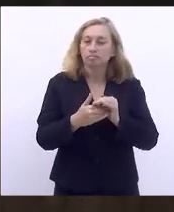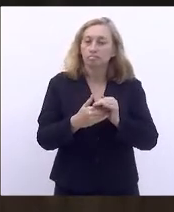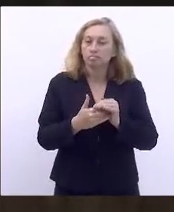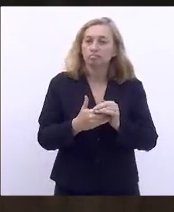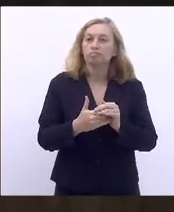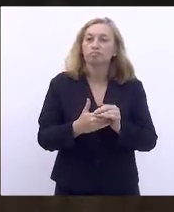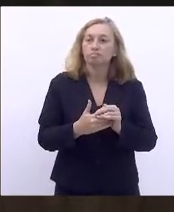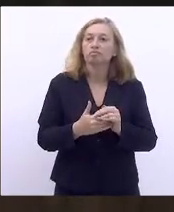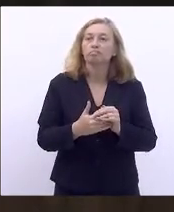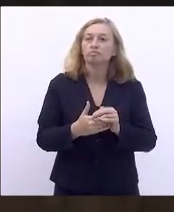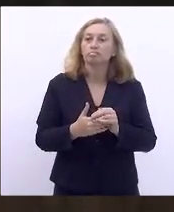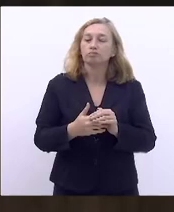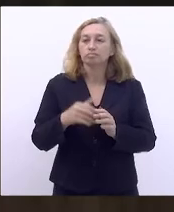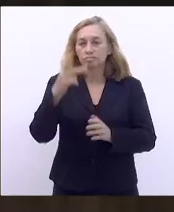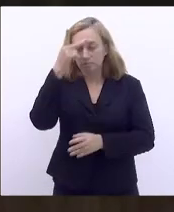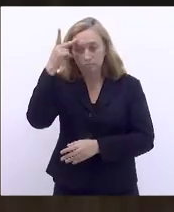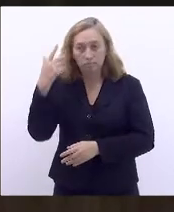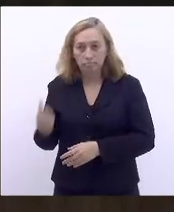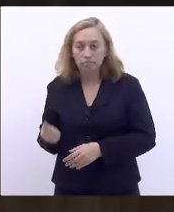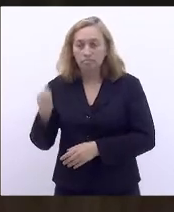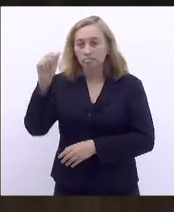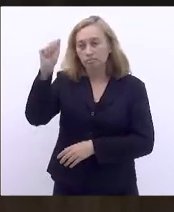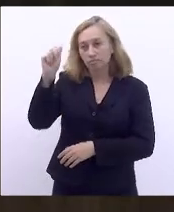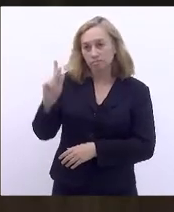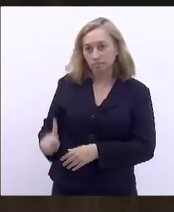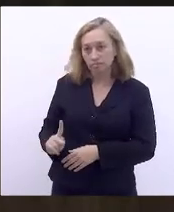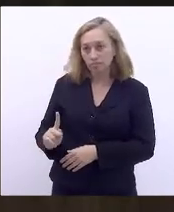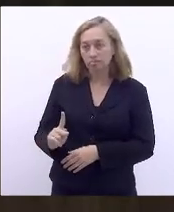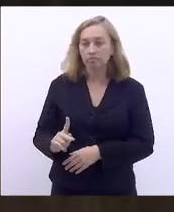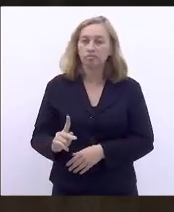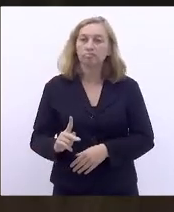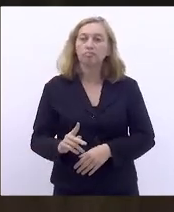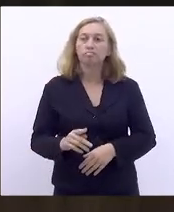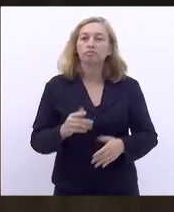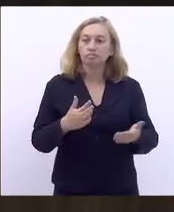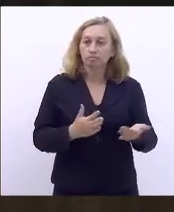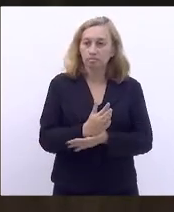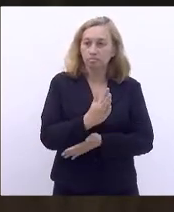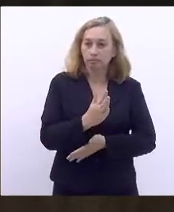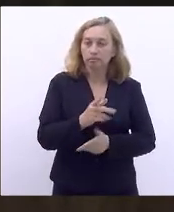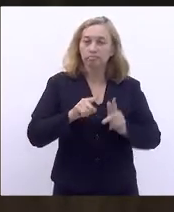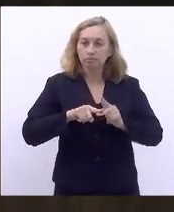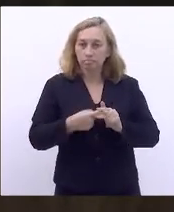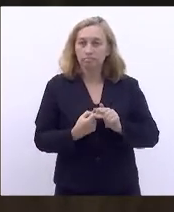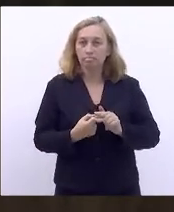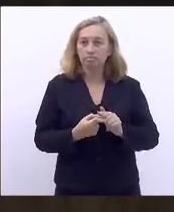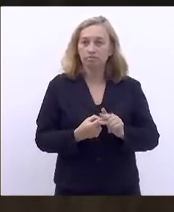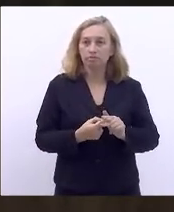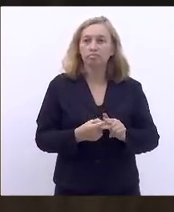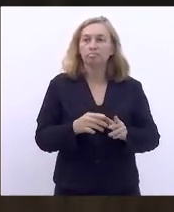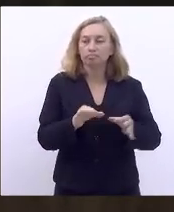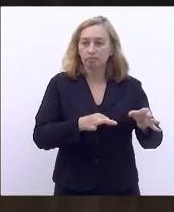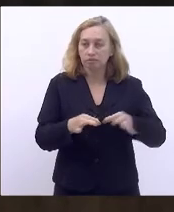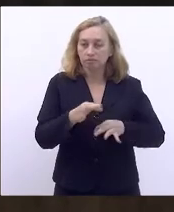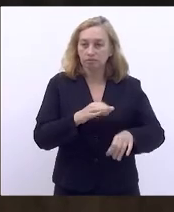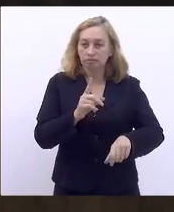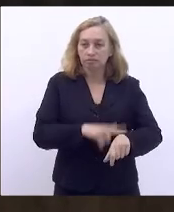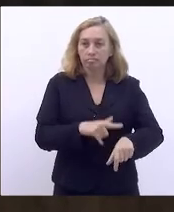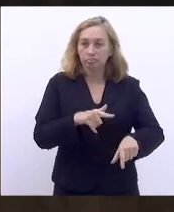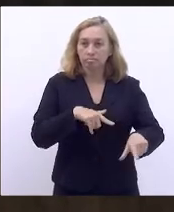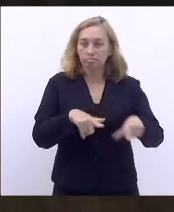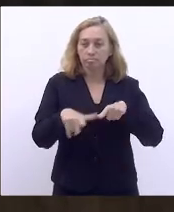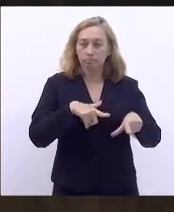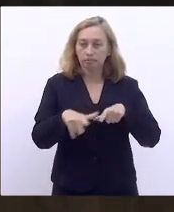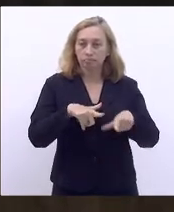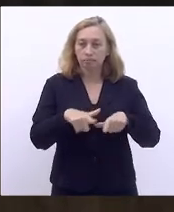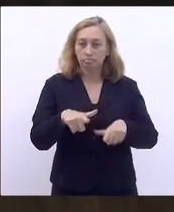todas, ativos e inativos e pensionistas, do que a gente aprovou, ajustou e aperfeiçoou do plano de cargos, carreiras e salários